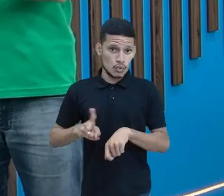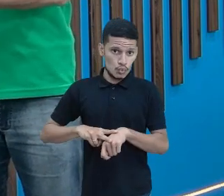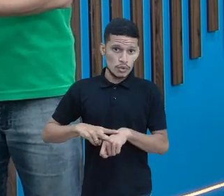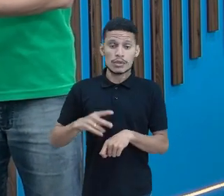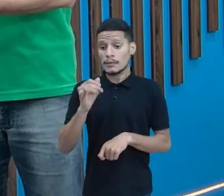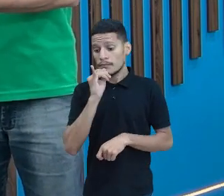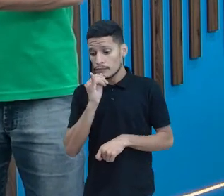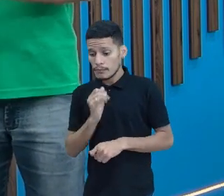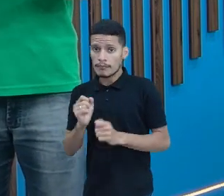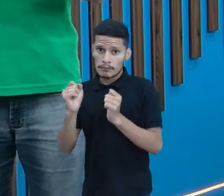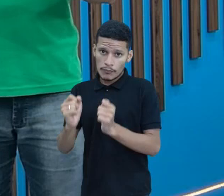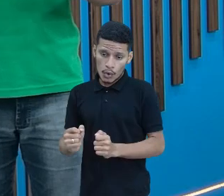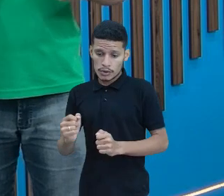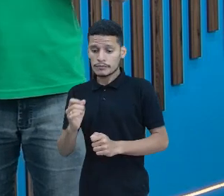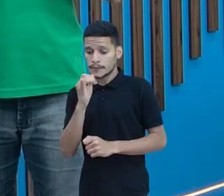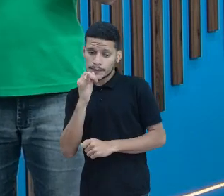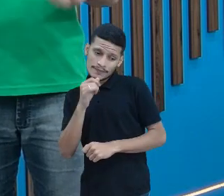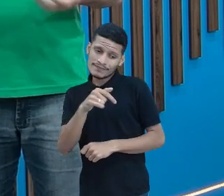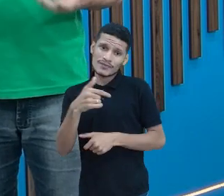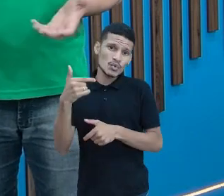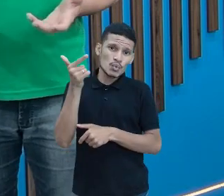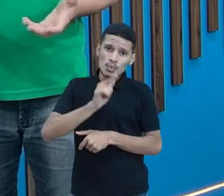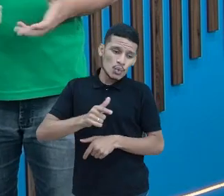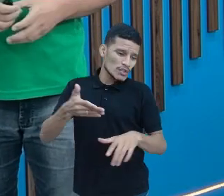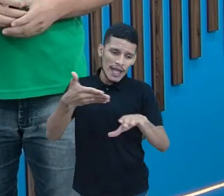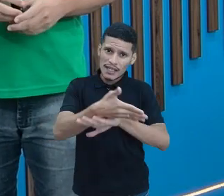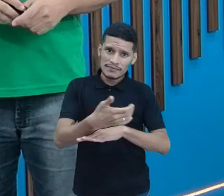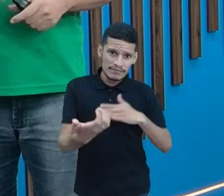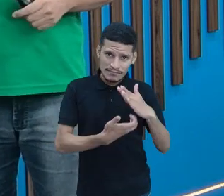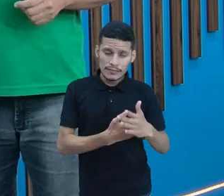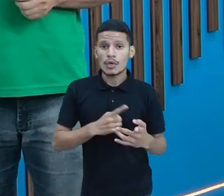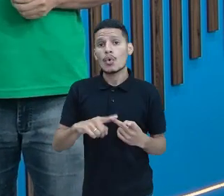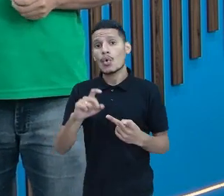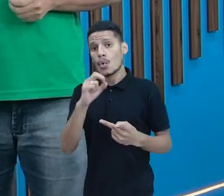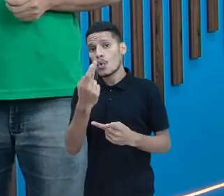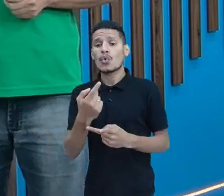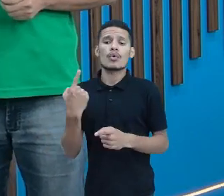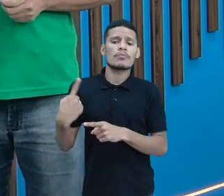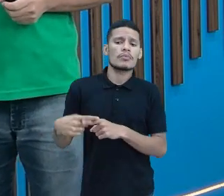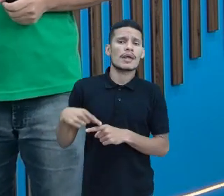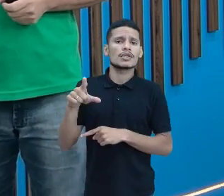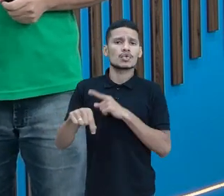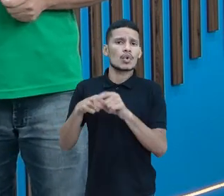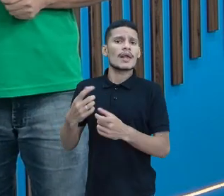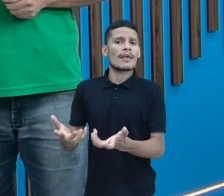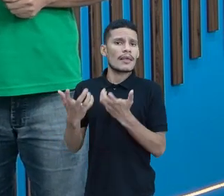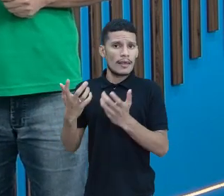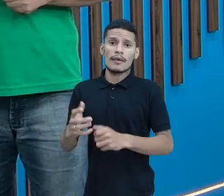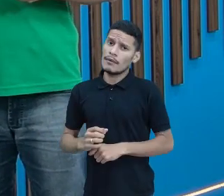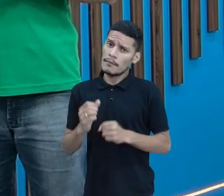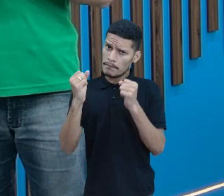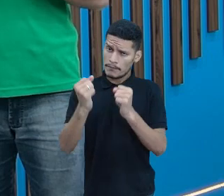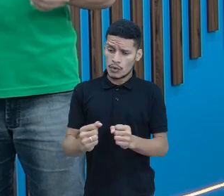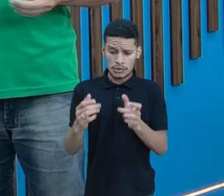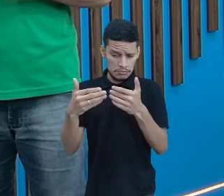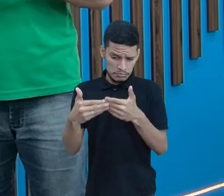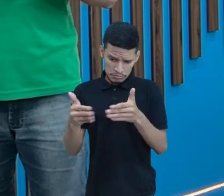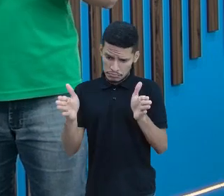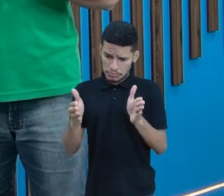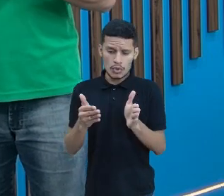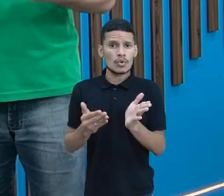pelas circunstâncias, seja porque por escolha mesmo. Então essas pessoas, elas podem abrir um comércio, elas podem